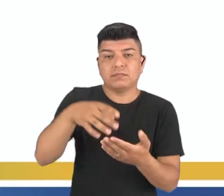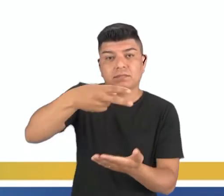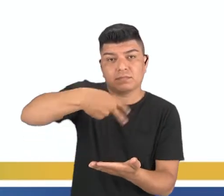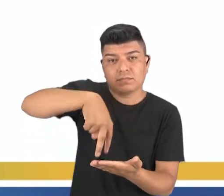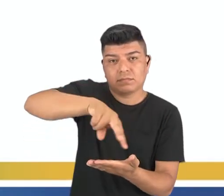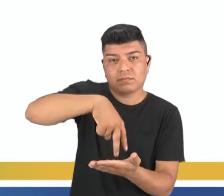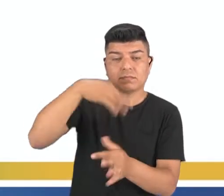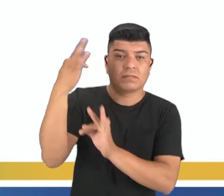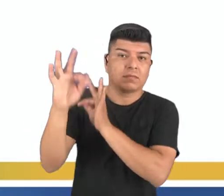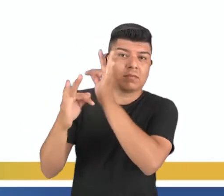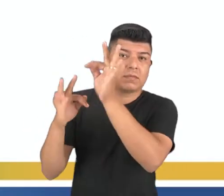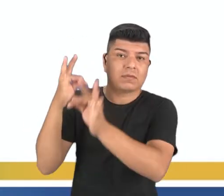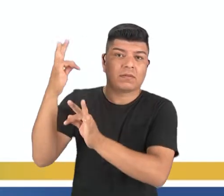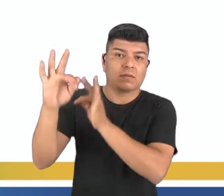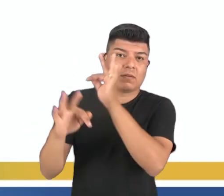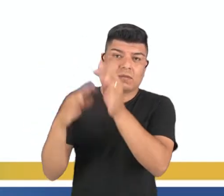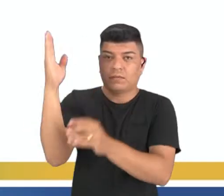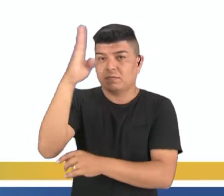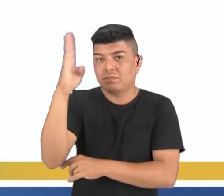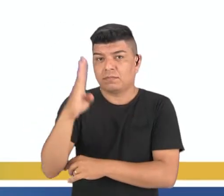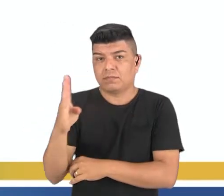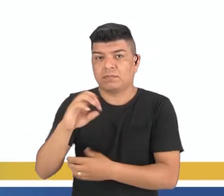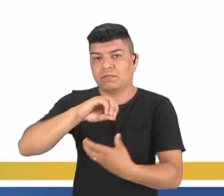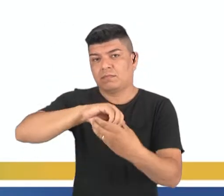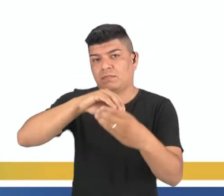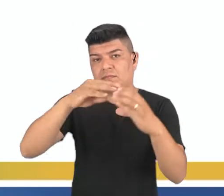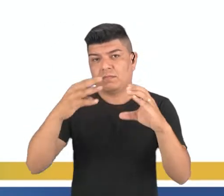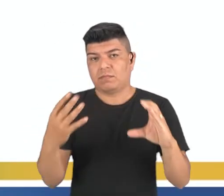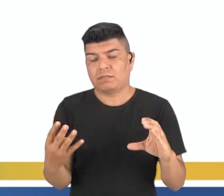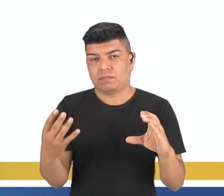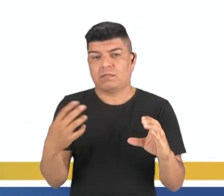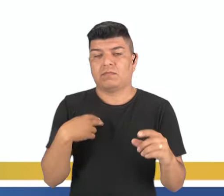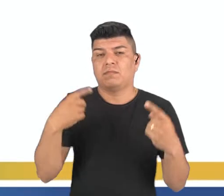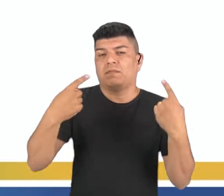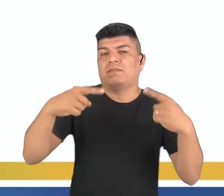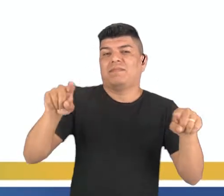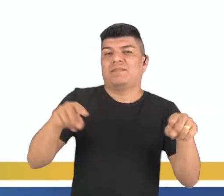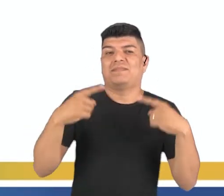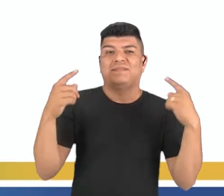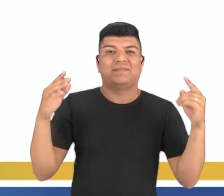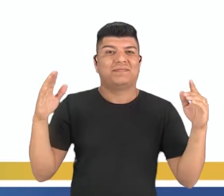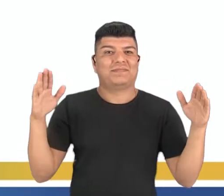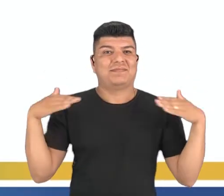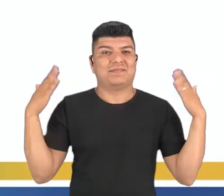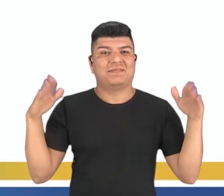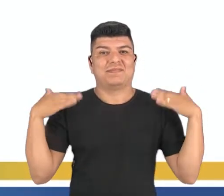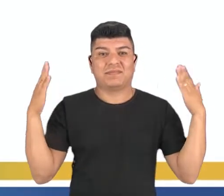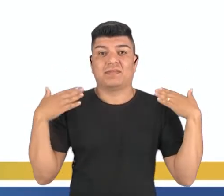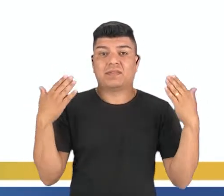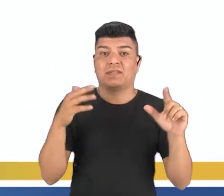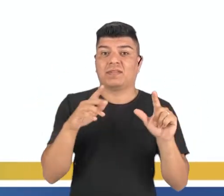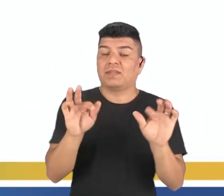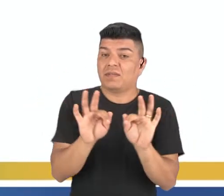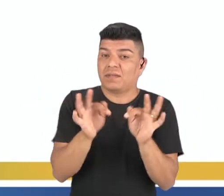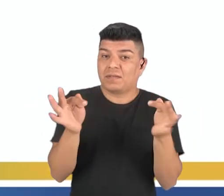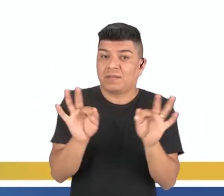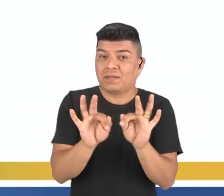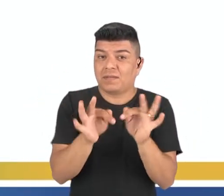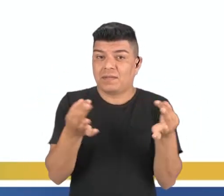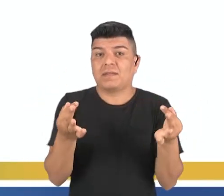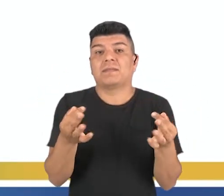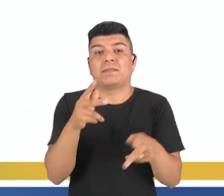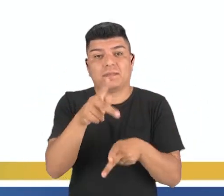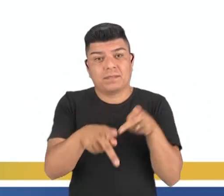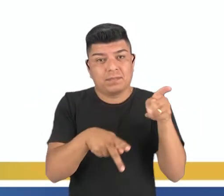danças folclóricas brasileiras caracterizam pelas músicas animadas, com letras simples e